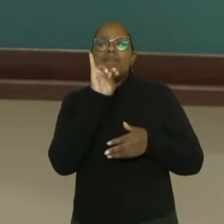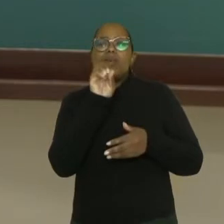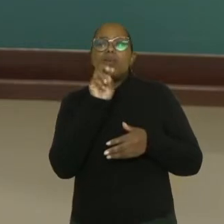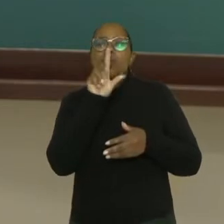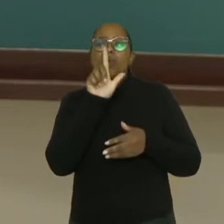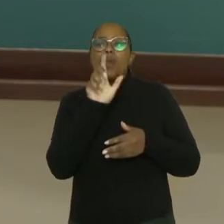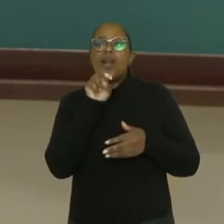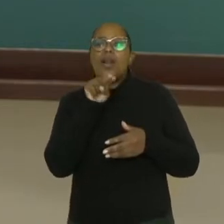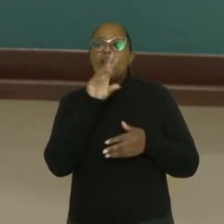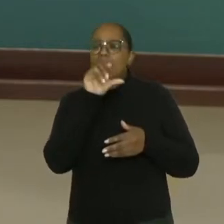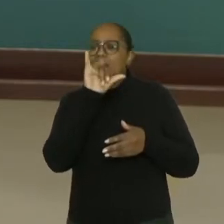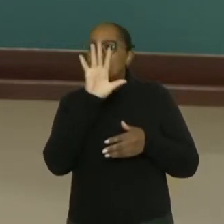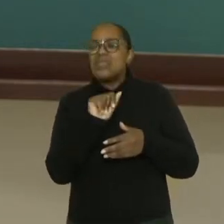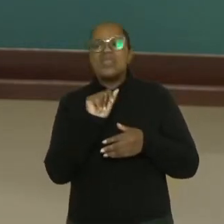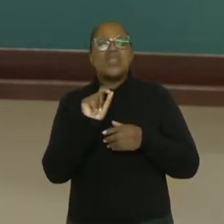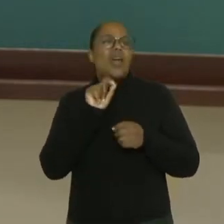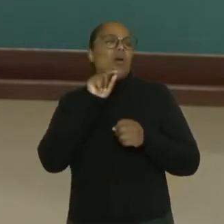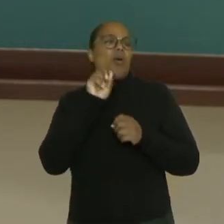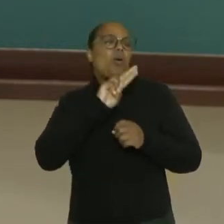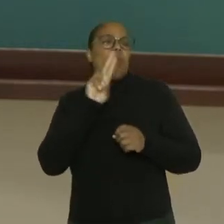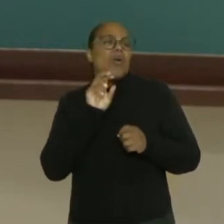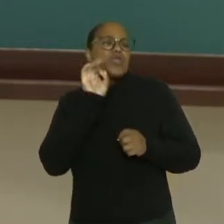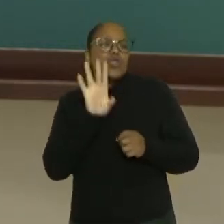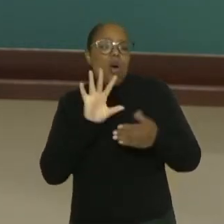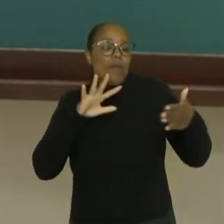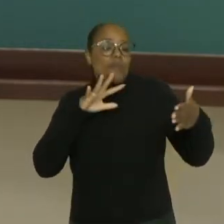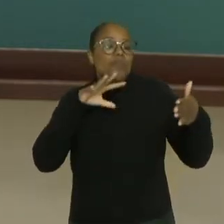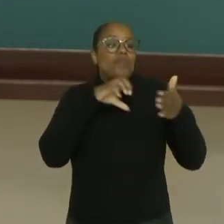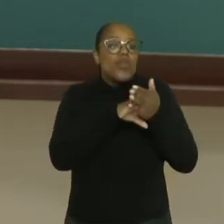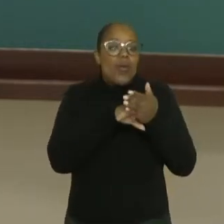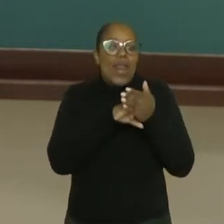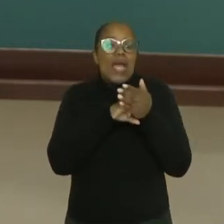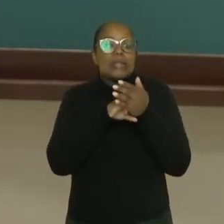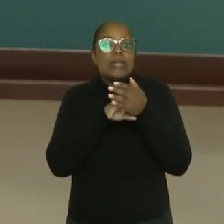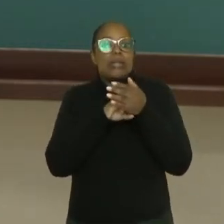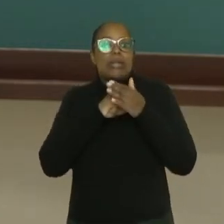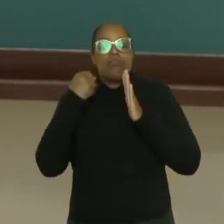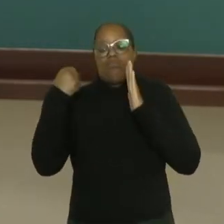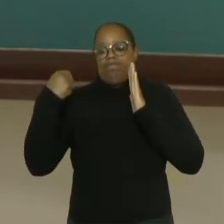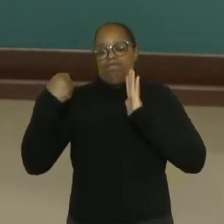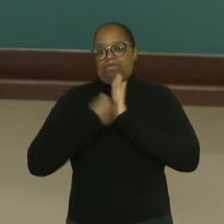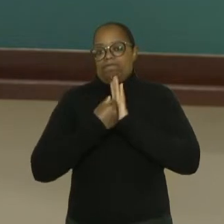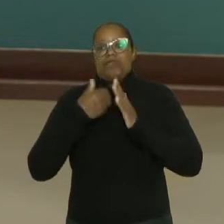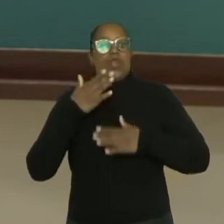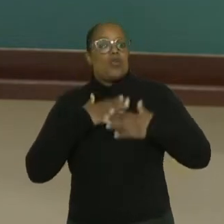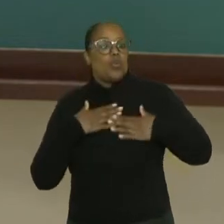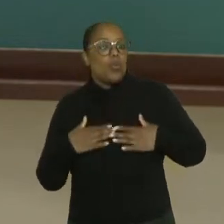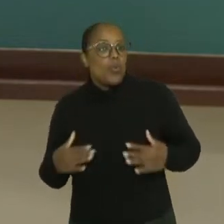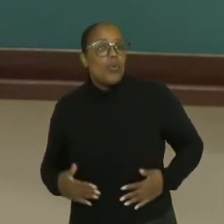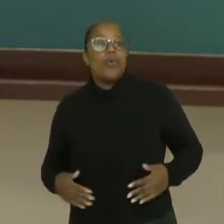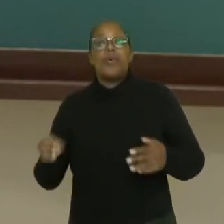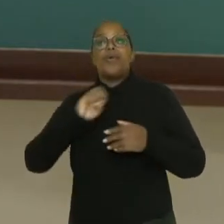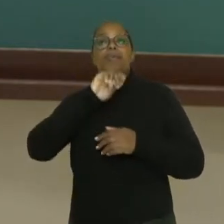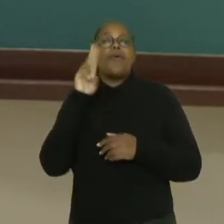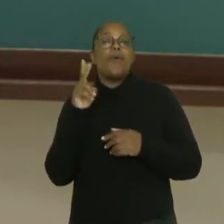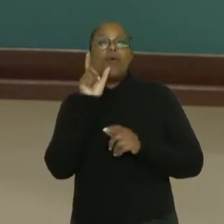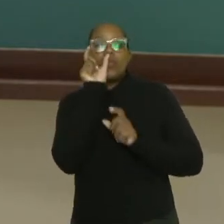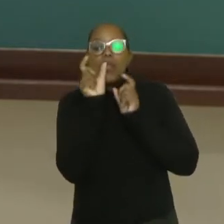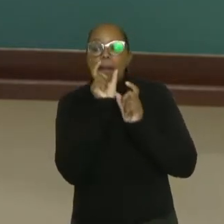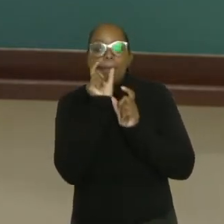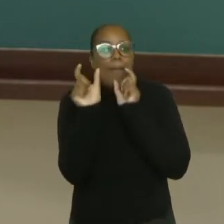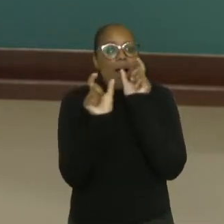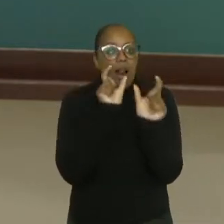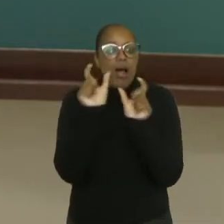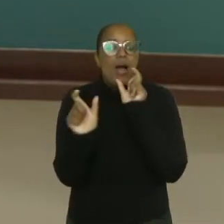violência? Será que a violência ela é só física? Que outras formas ela pode se manifestar? Onde estamos? Qual